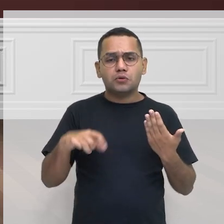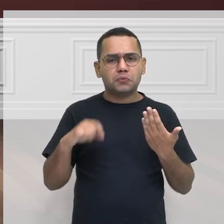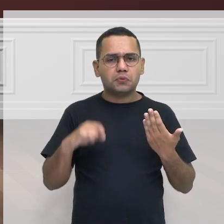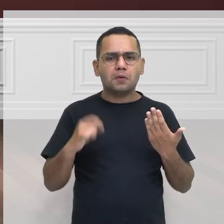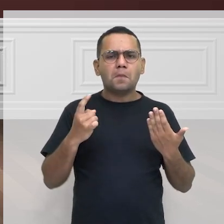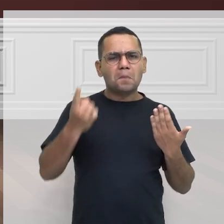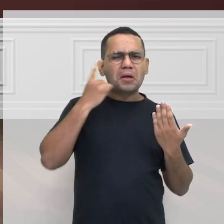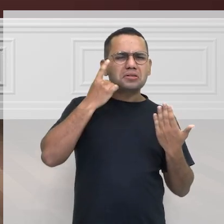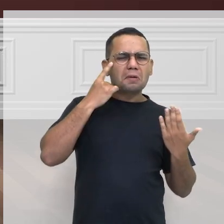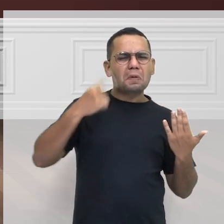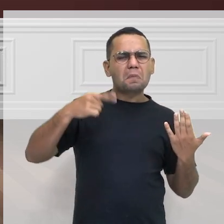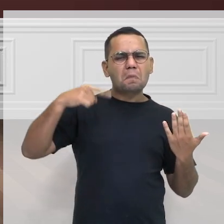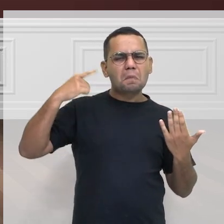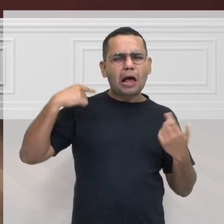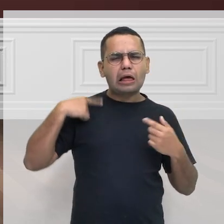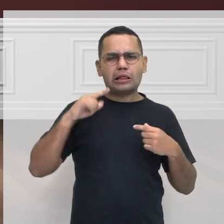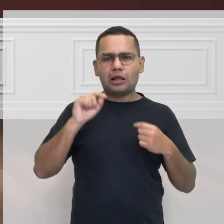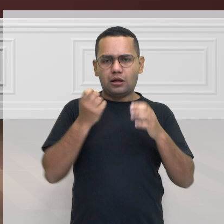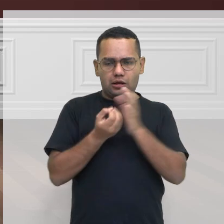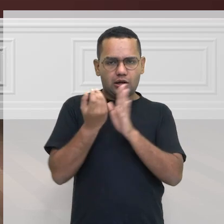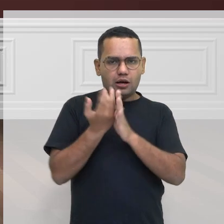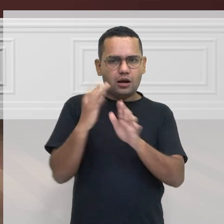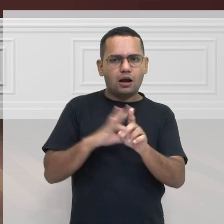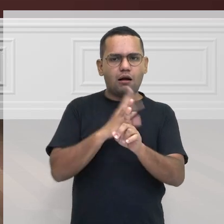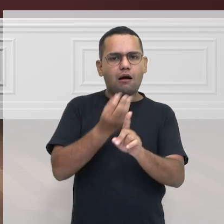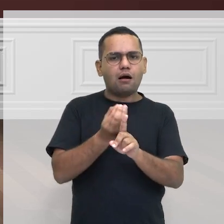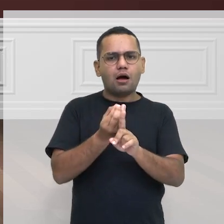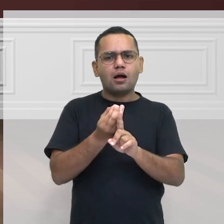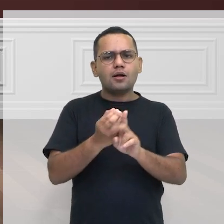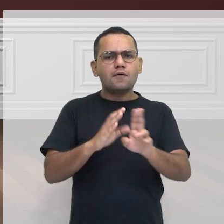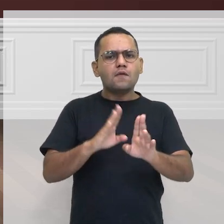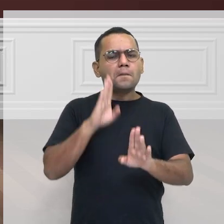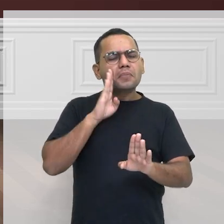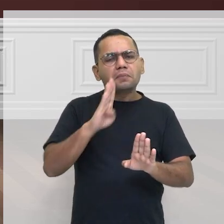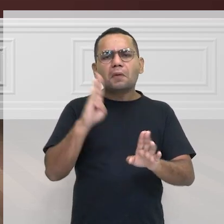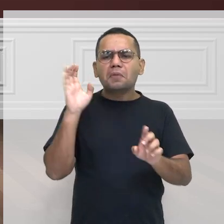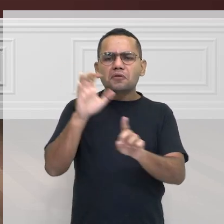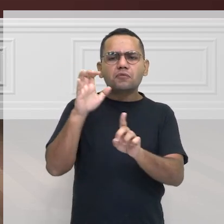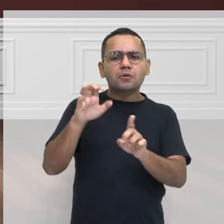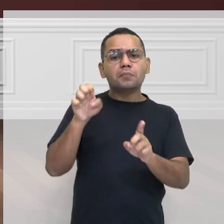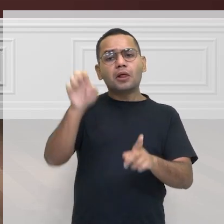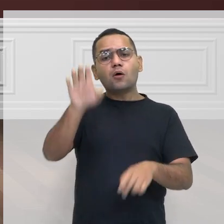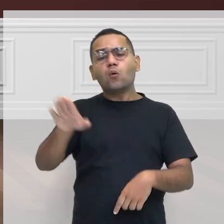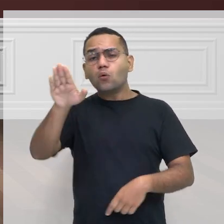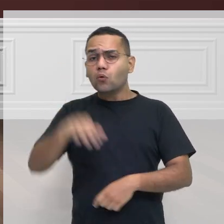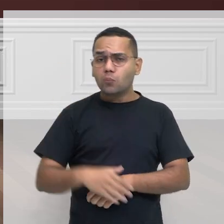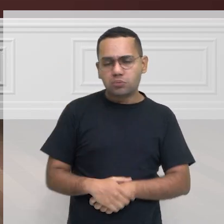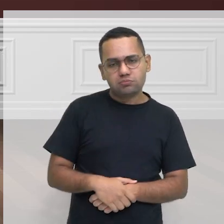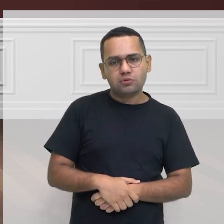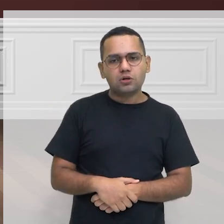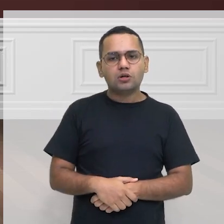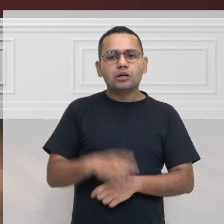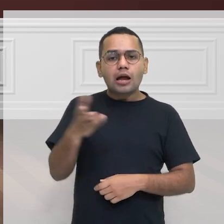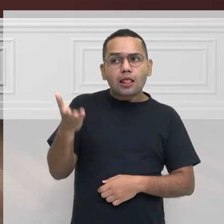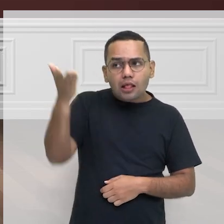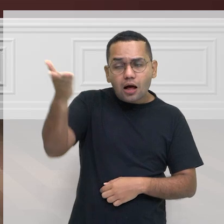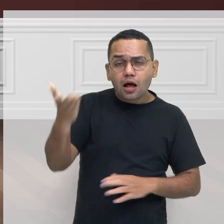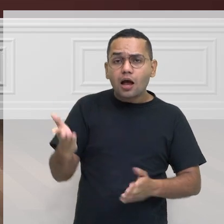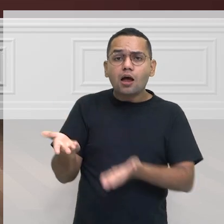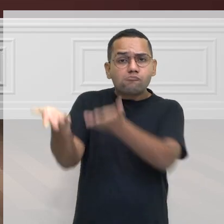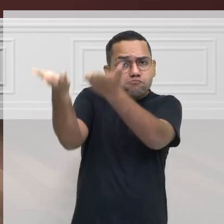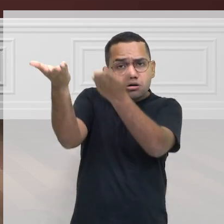uma perspectiva eurocêntrica, que privilegiava o modelo artístico europeu